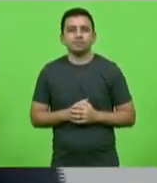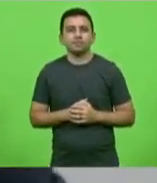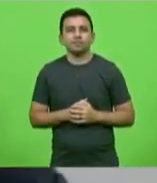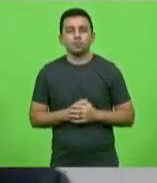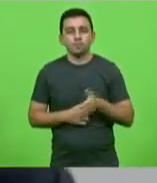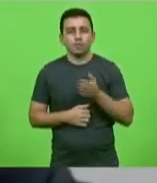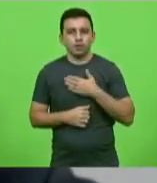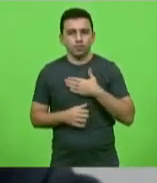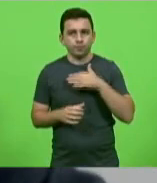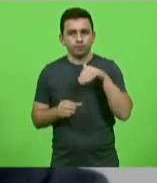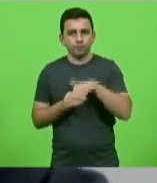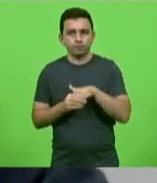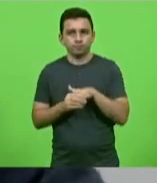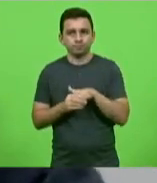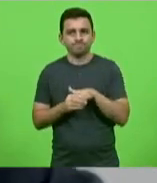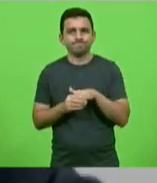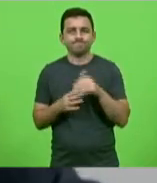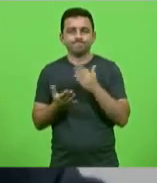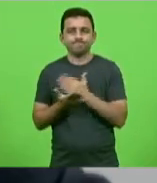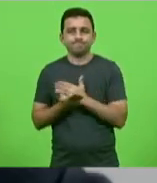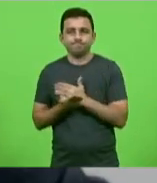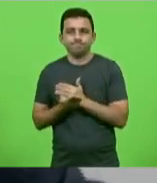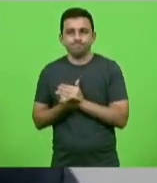ao meu voto. Inicialmente,